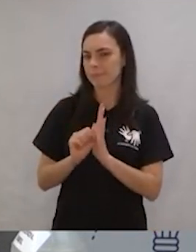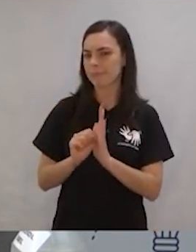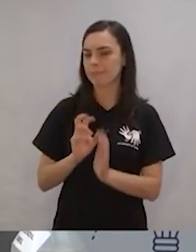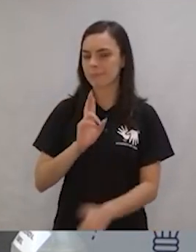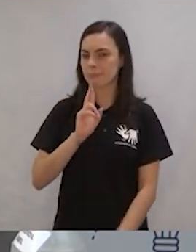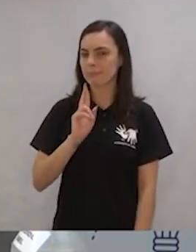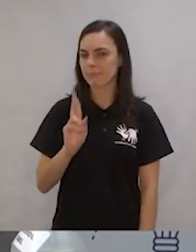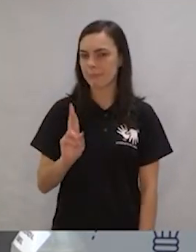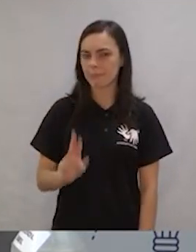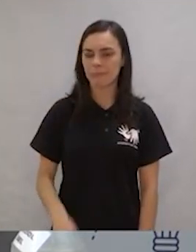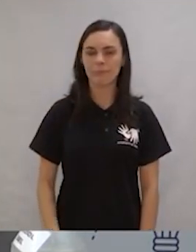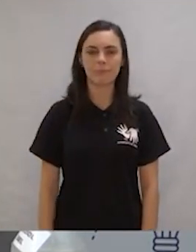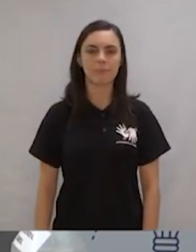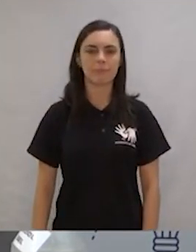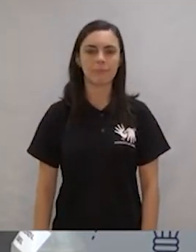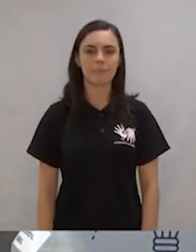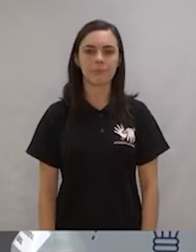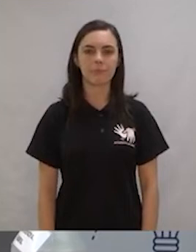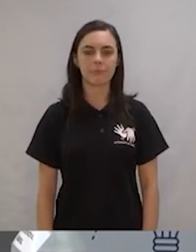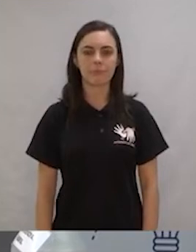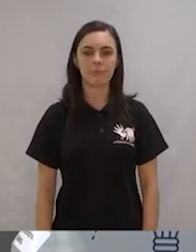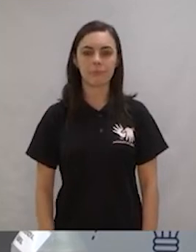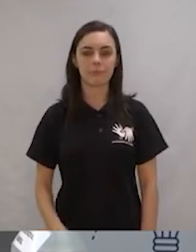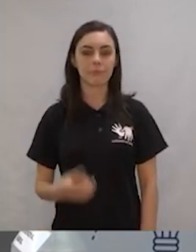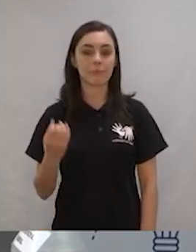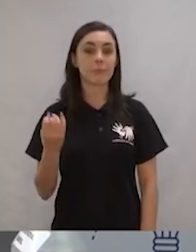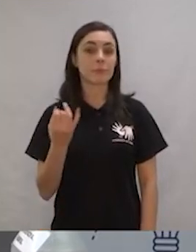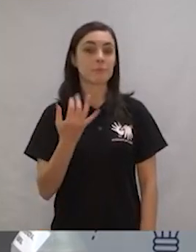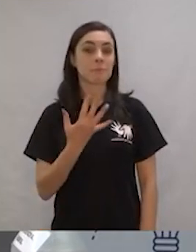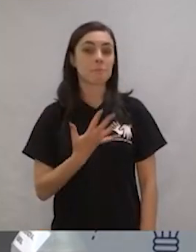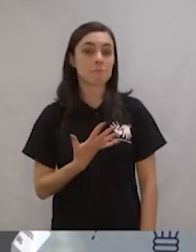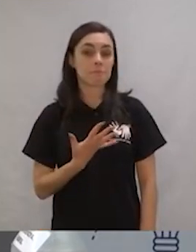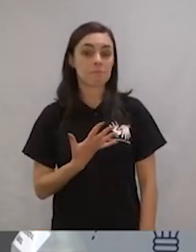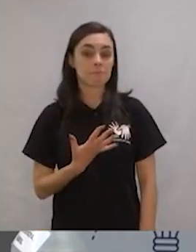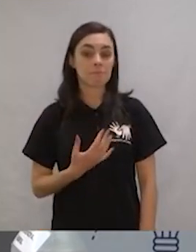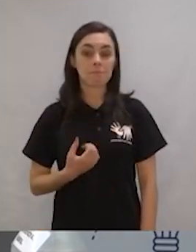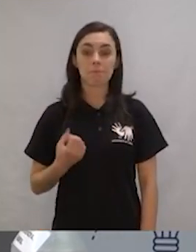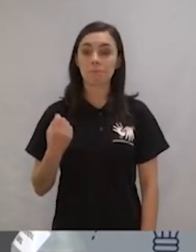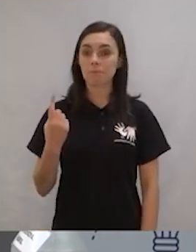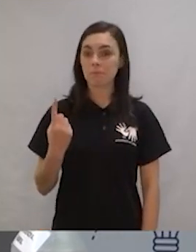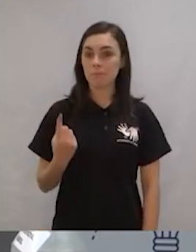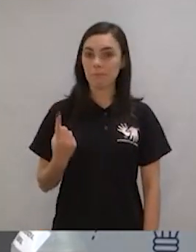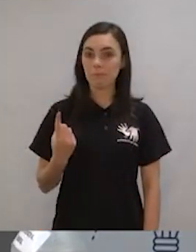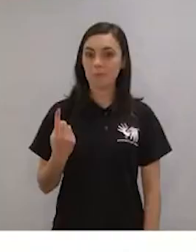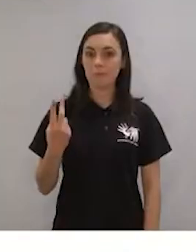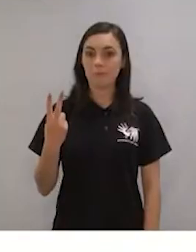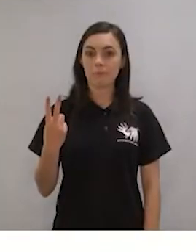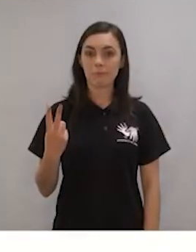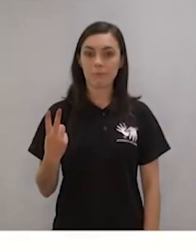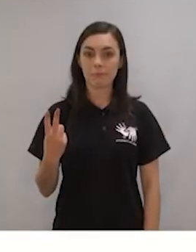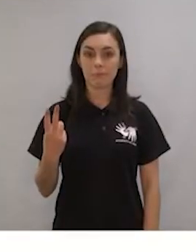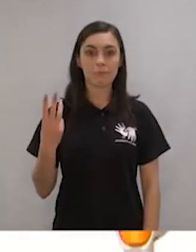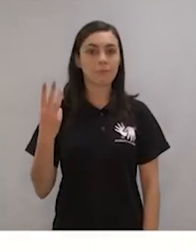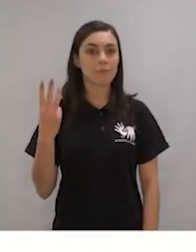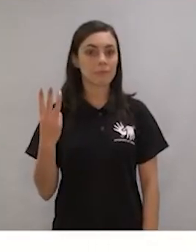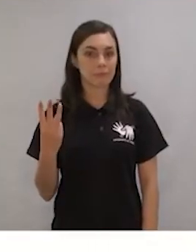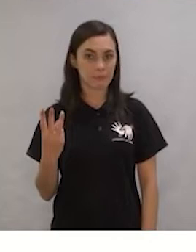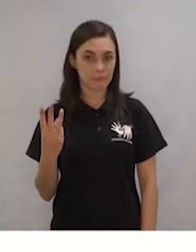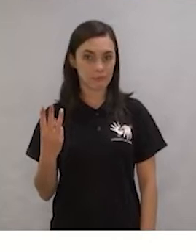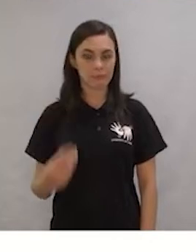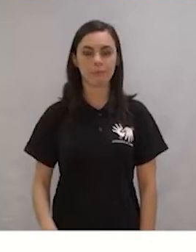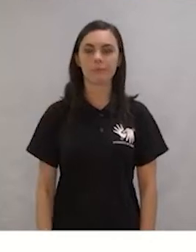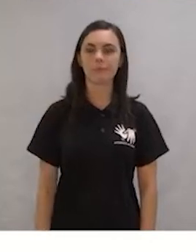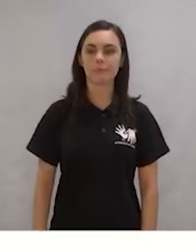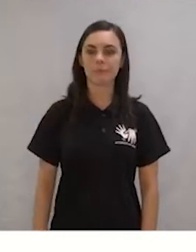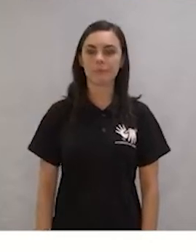da igualdade, do que representa a quantidade. 1, 2,